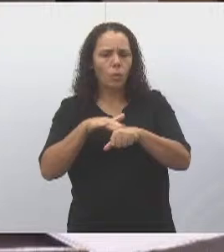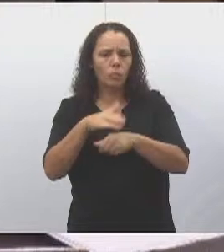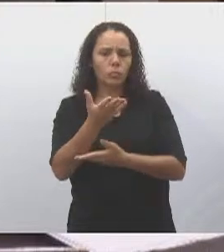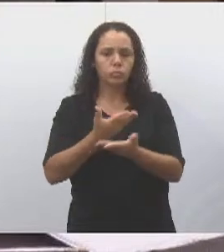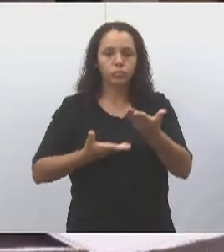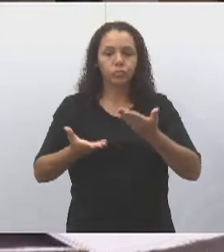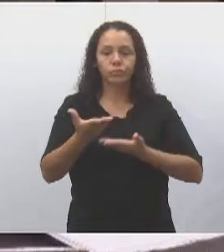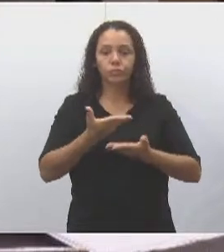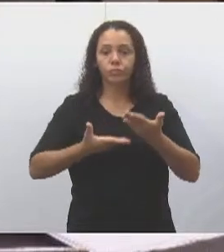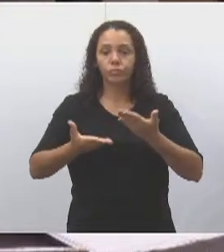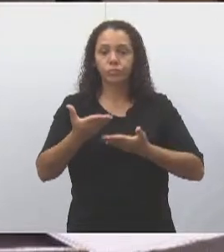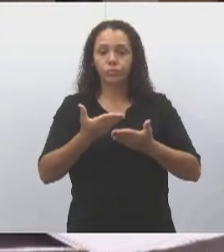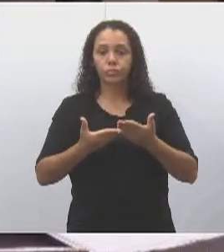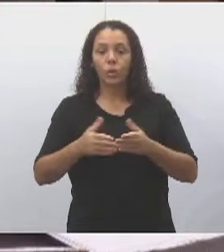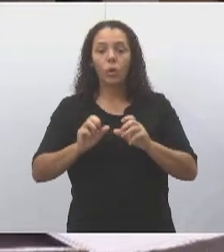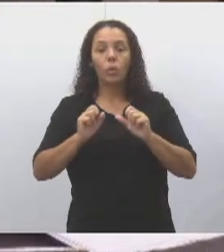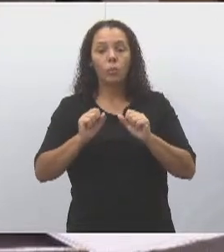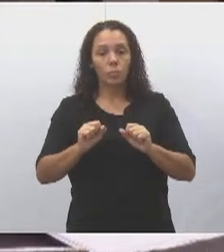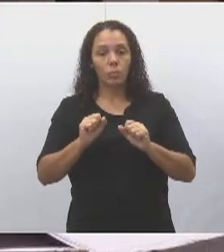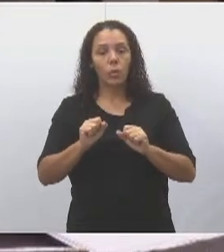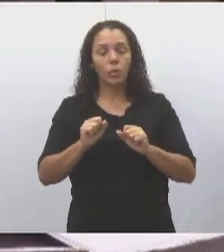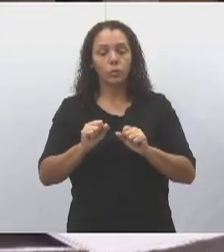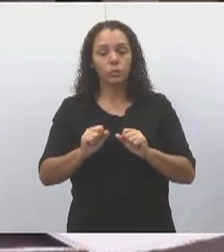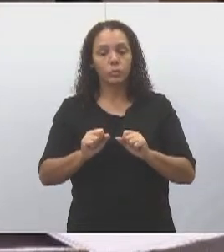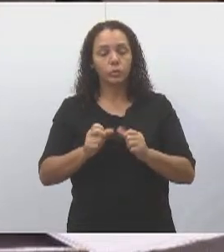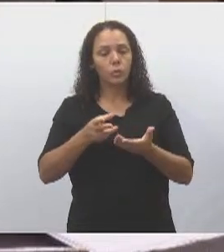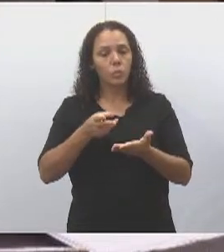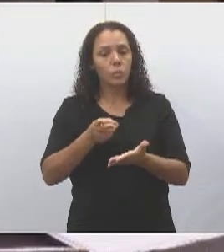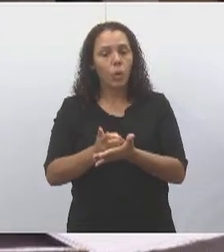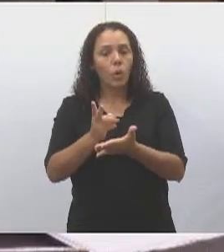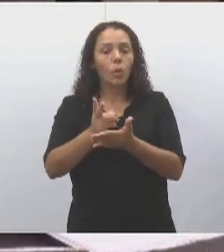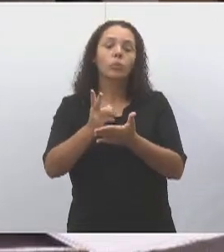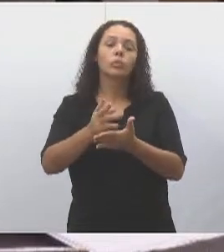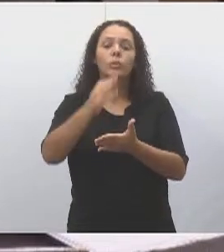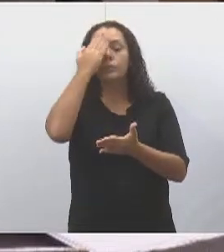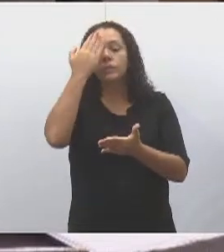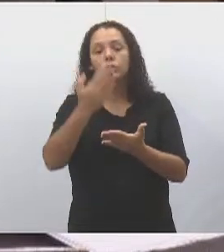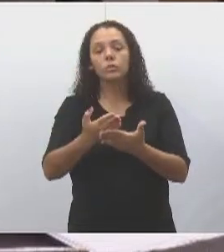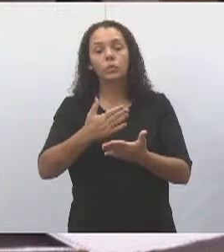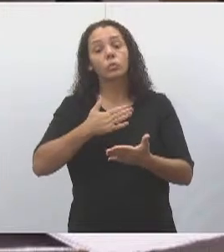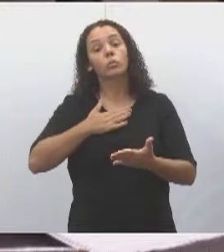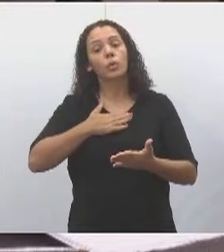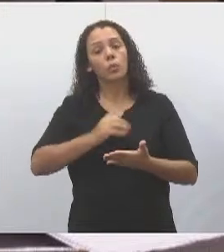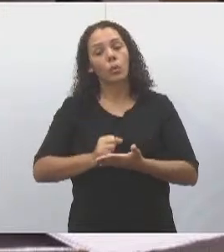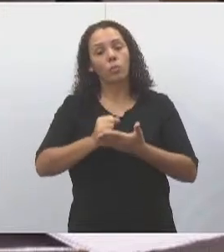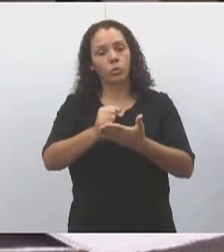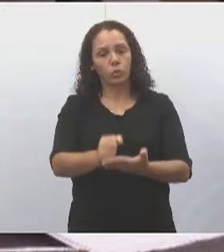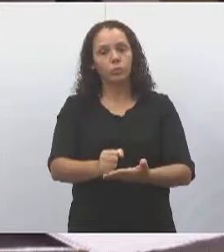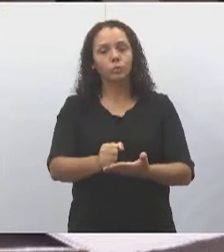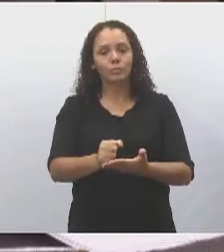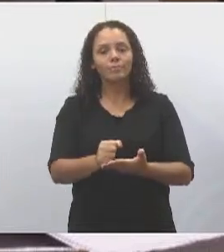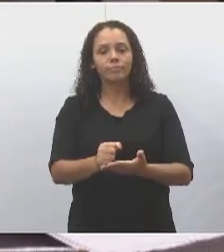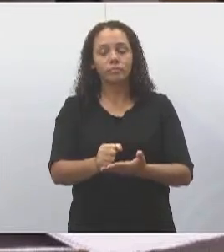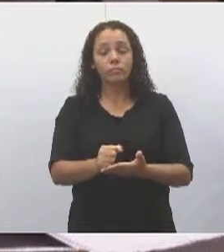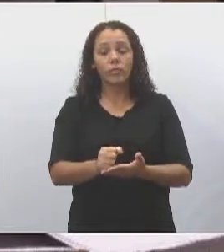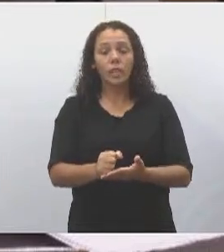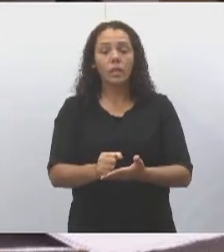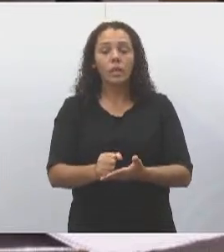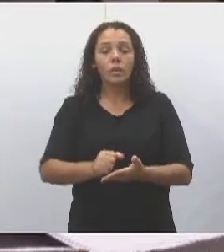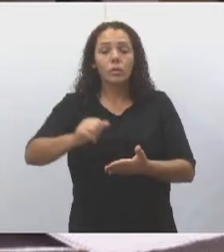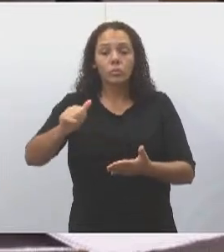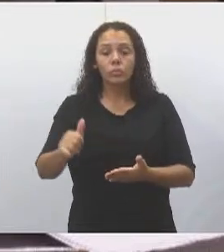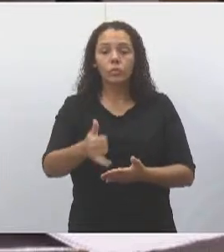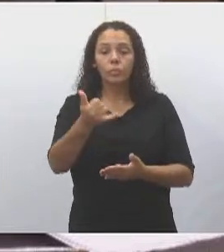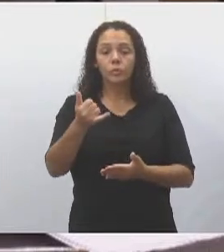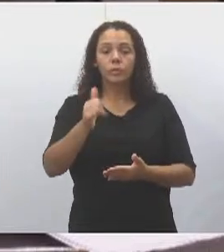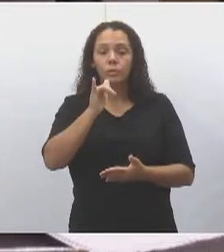que conte comigo também nesta luta para o Veranejal. E como eu disse a vocês, já quero